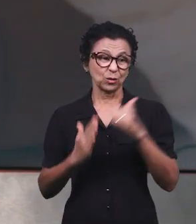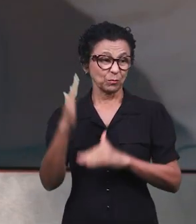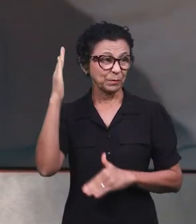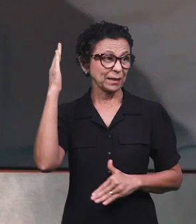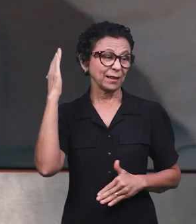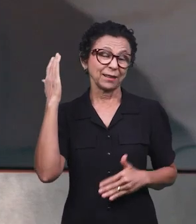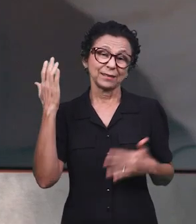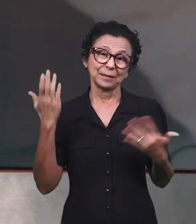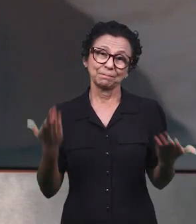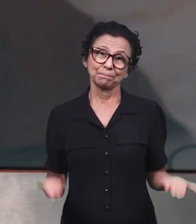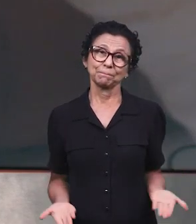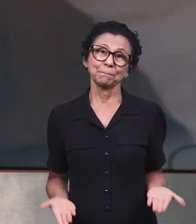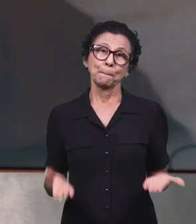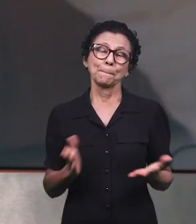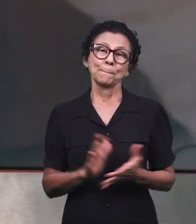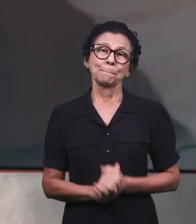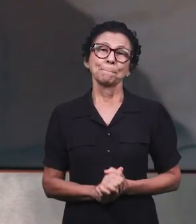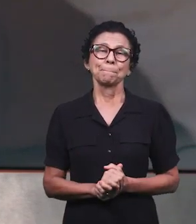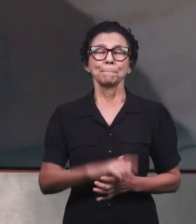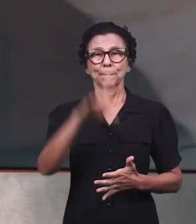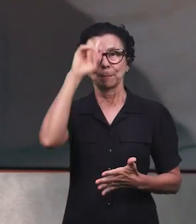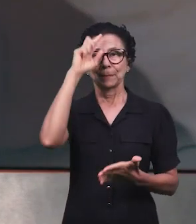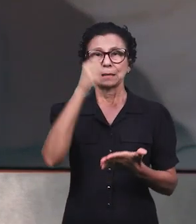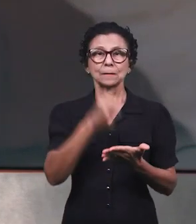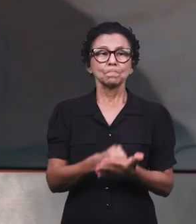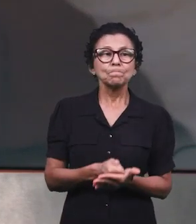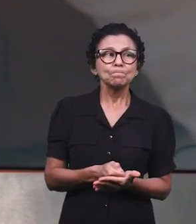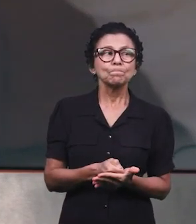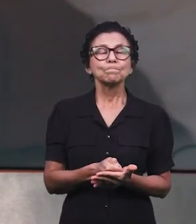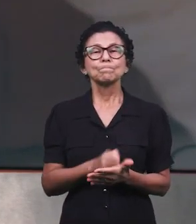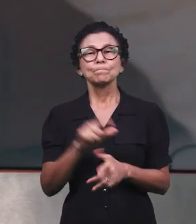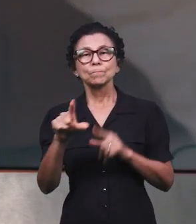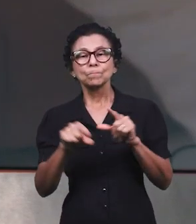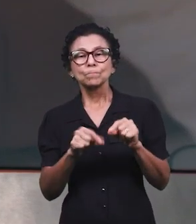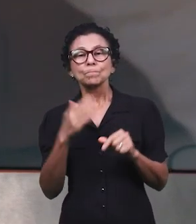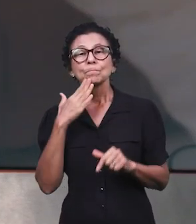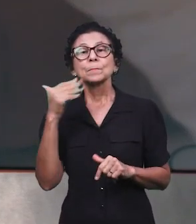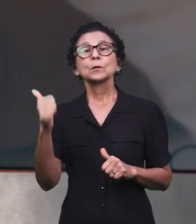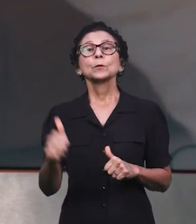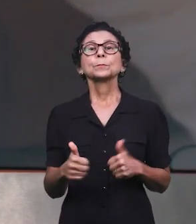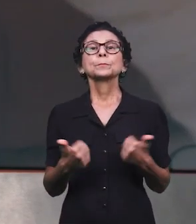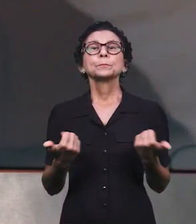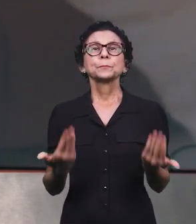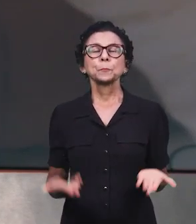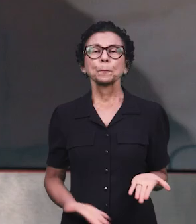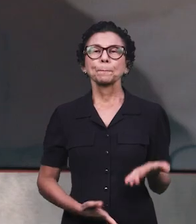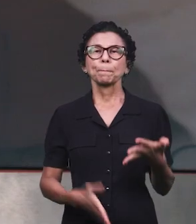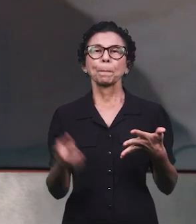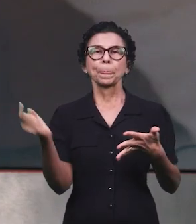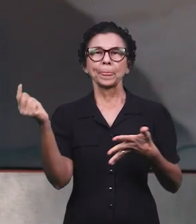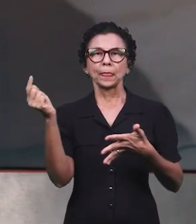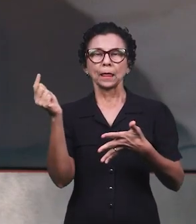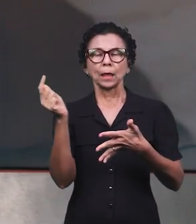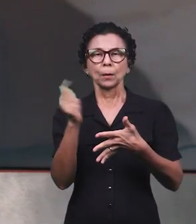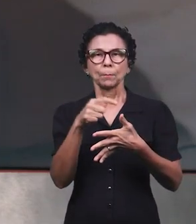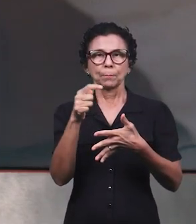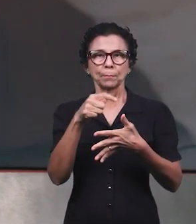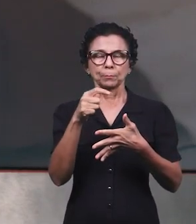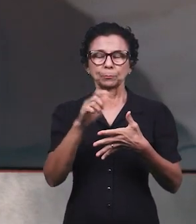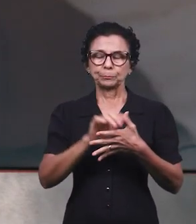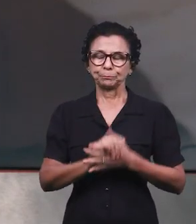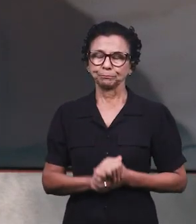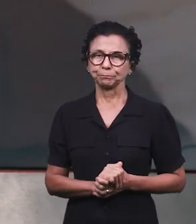mas para que a gente possa tomar a melhor decisão nos nossos estudos. Então vamos lá, primeiro ponto, né? O